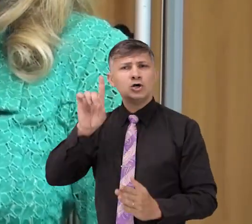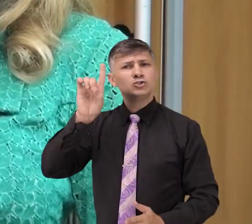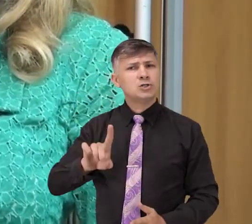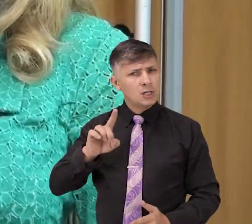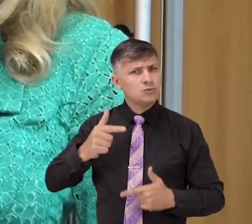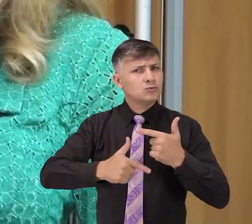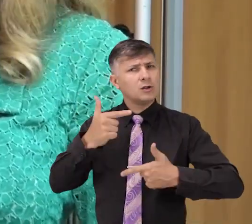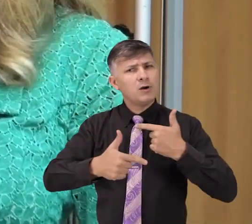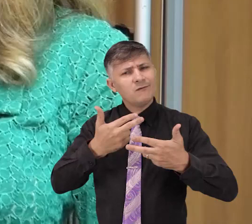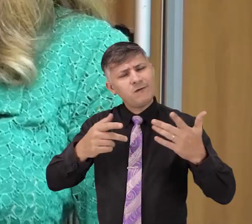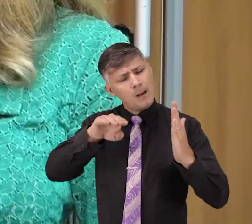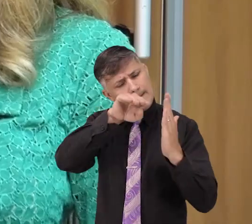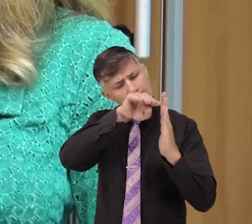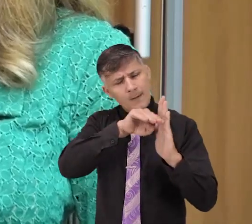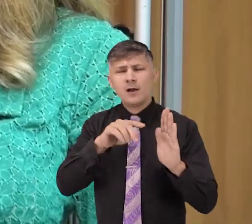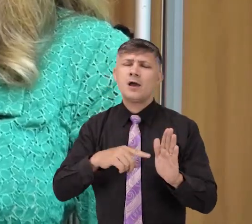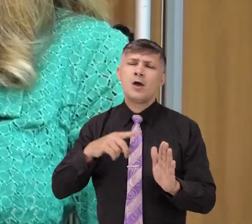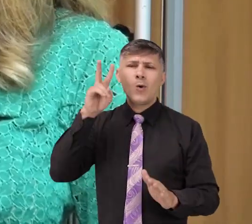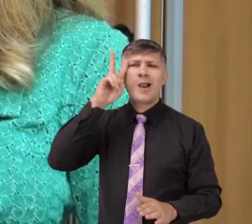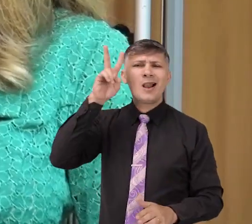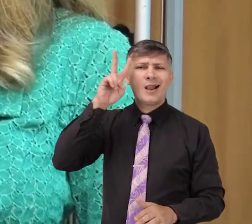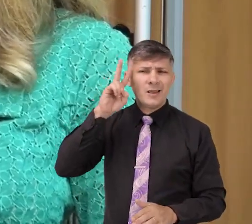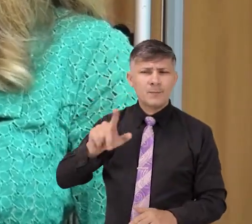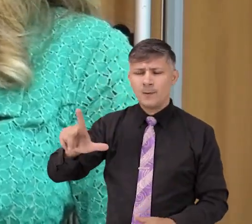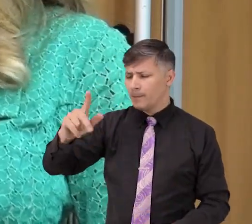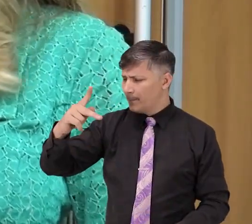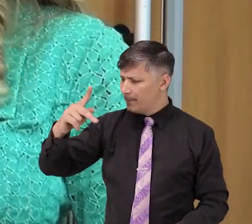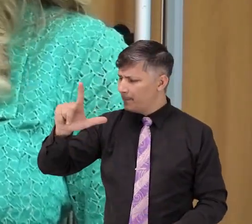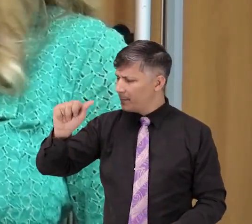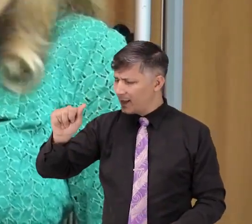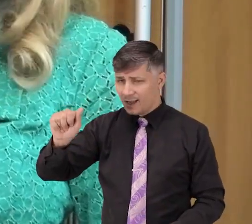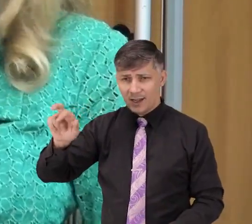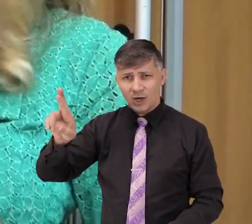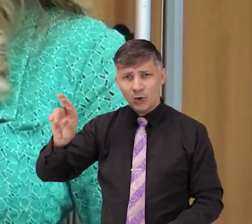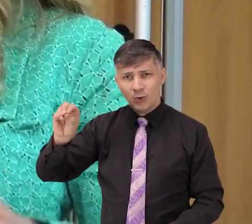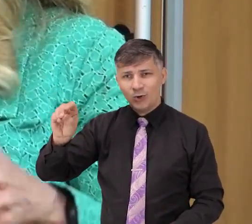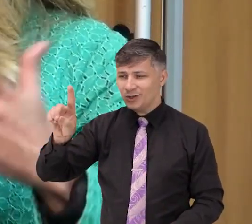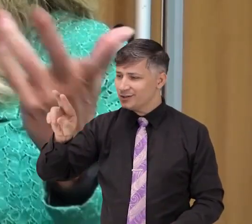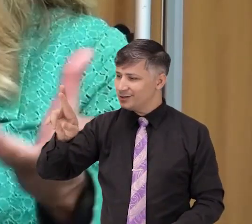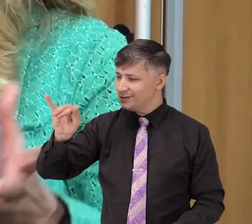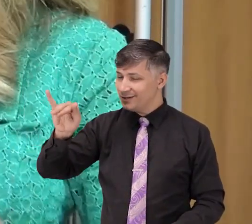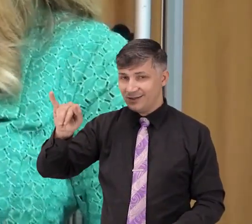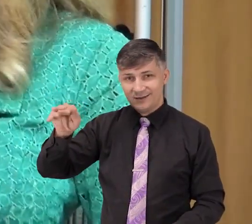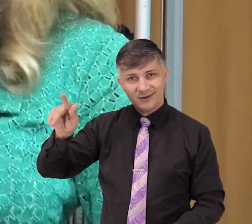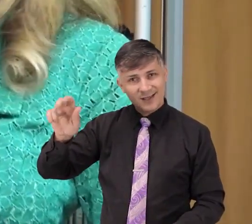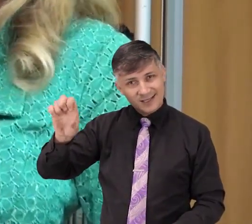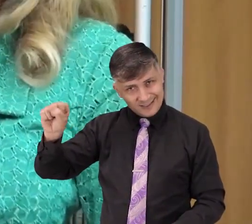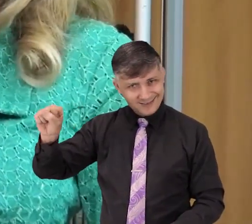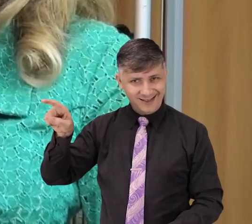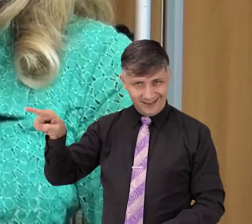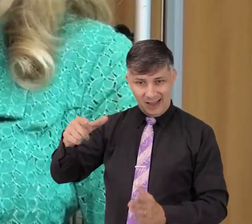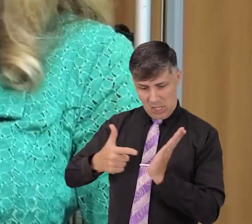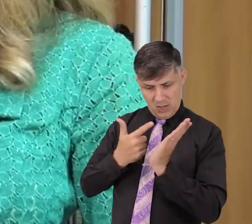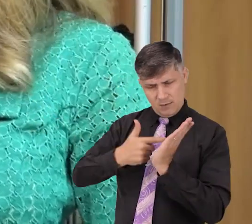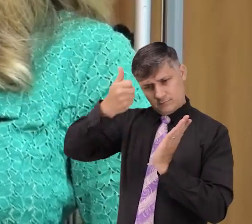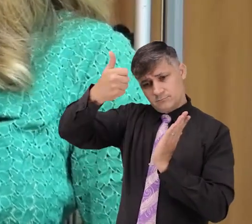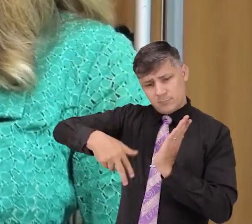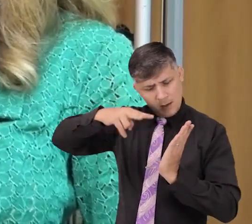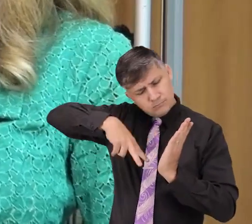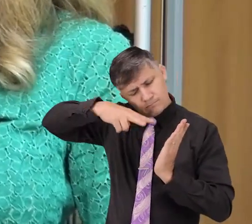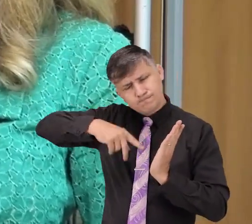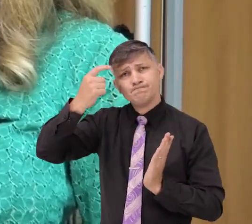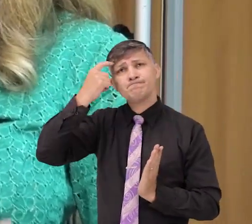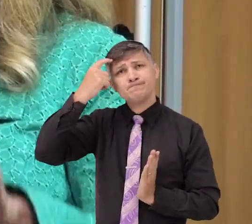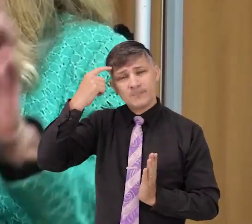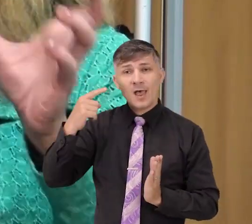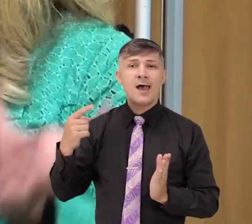trabalho. E por que isso? Porque eu me lembro do Plá Rodrigues, eu lia muito Plá Rodrigues. Plá Rodrigues foi um dos primeiros a estabelecer, assim, pelo